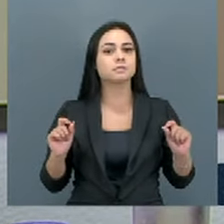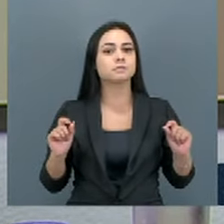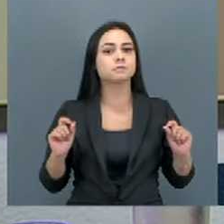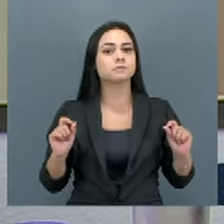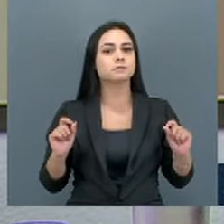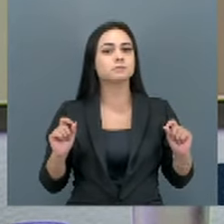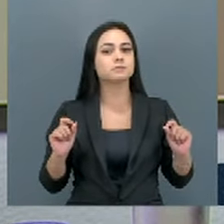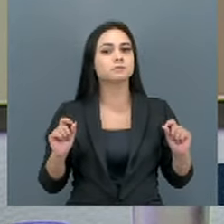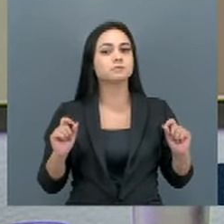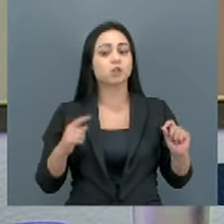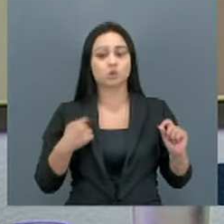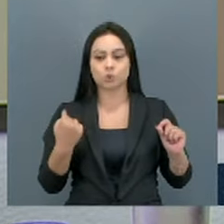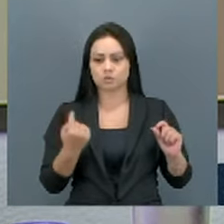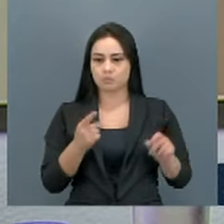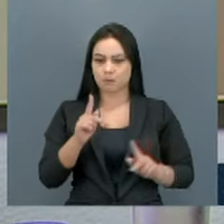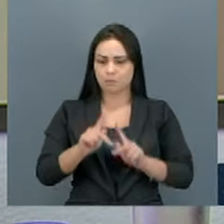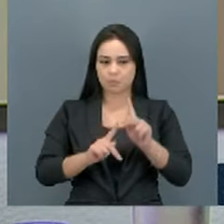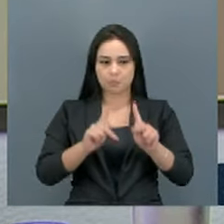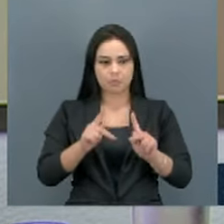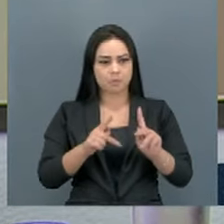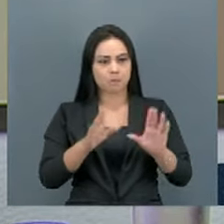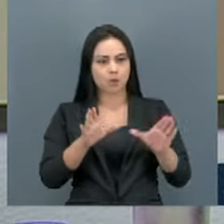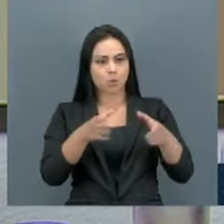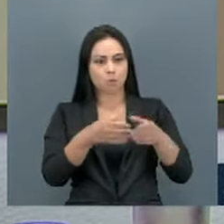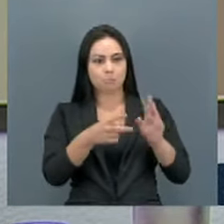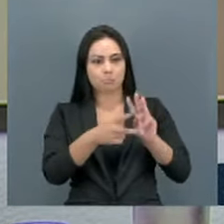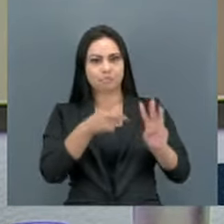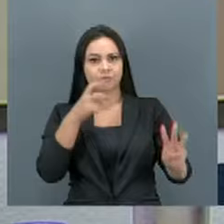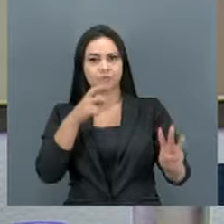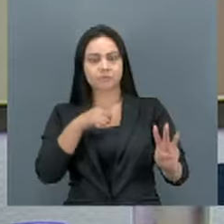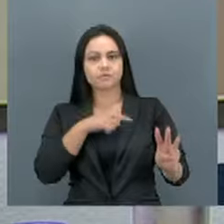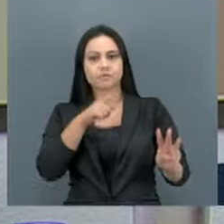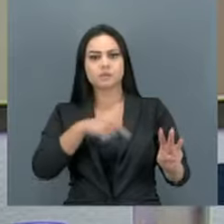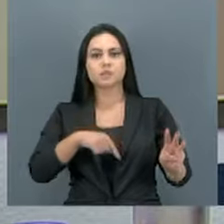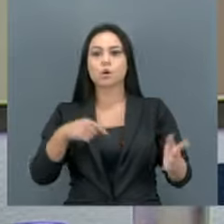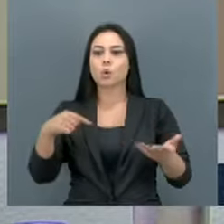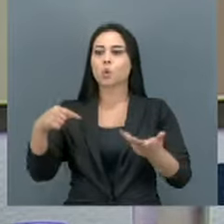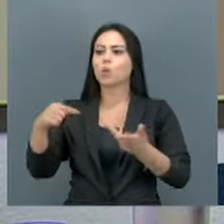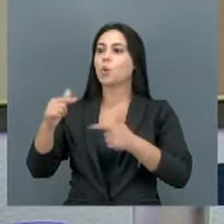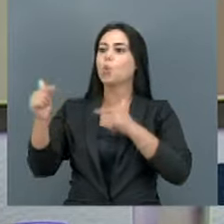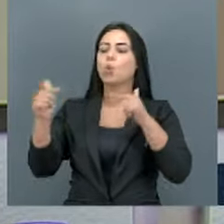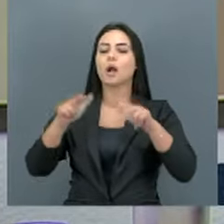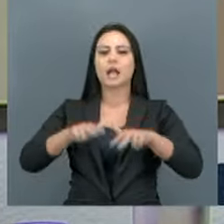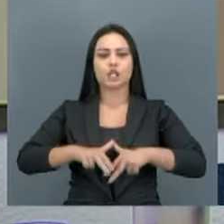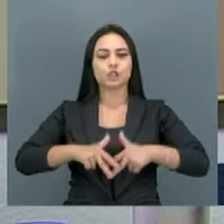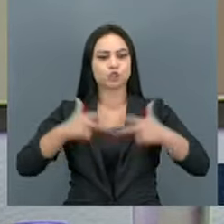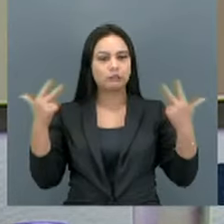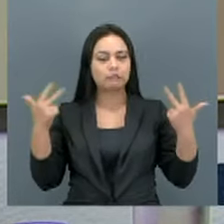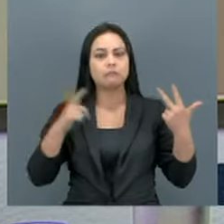o nosso povo e alguns etnias que interessa